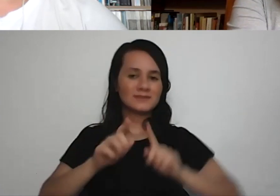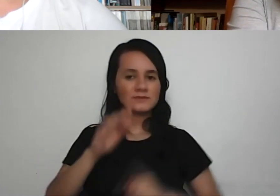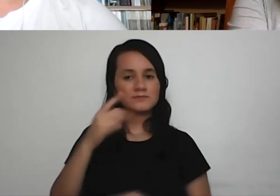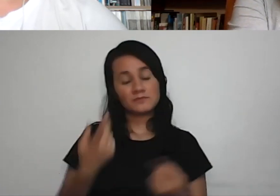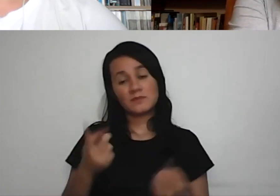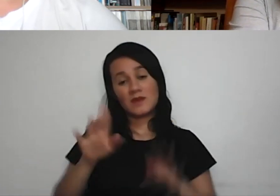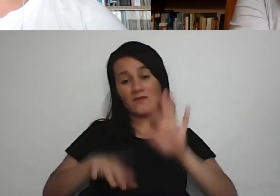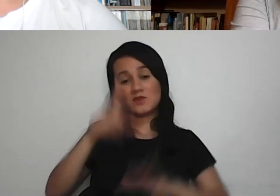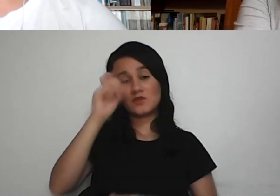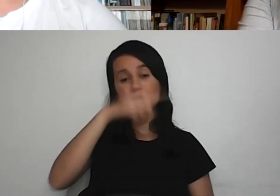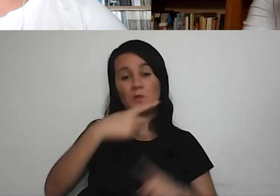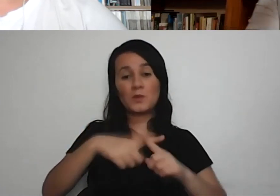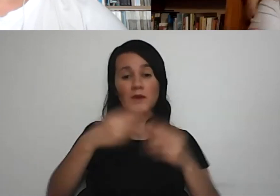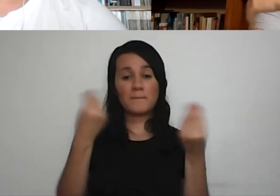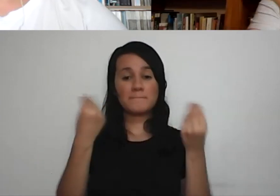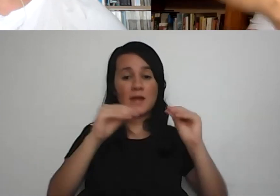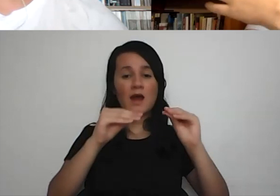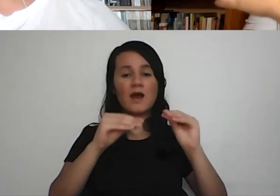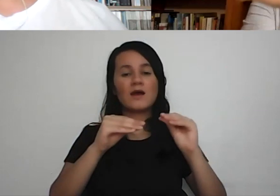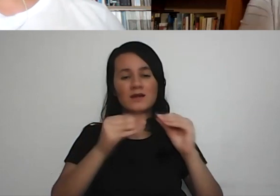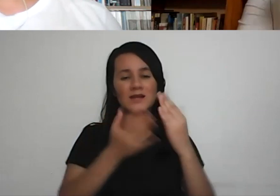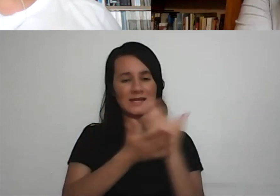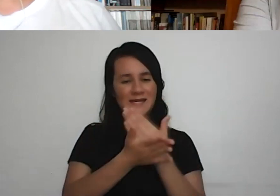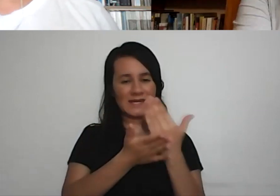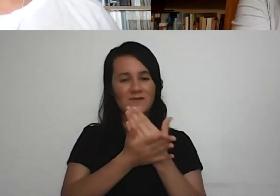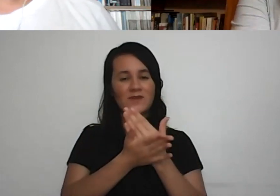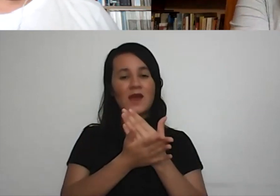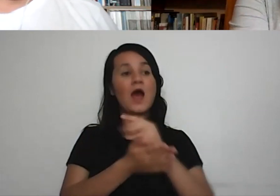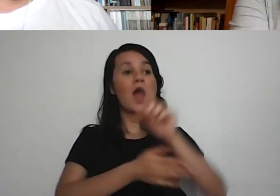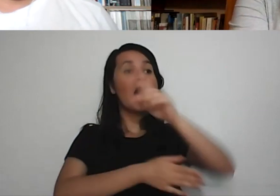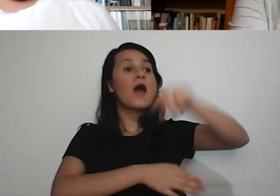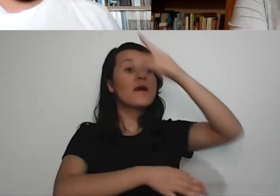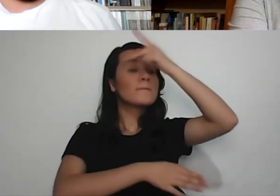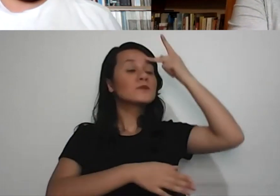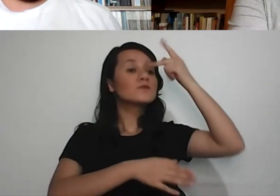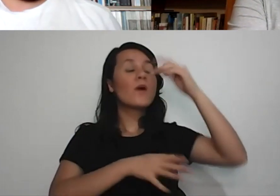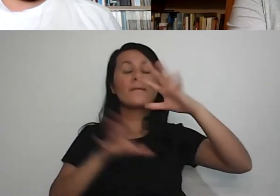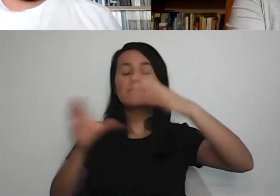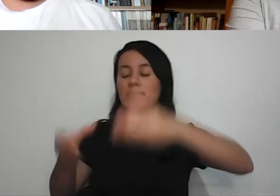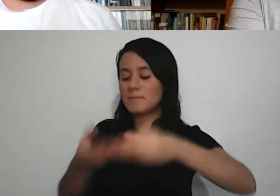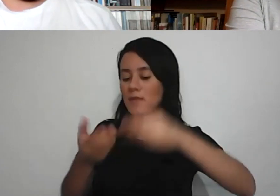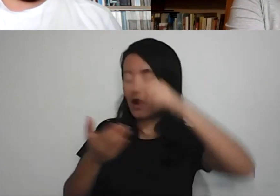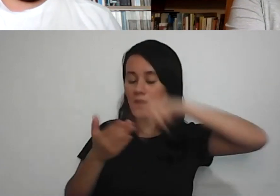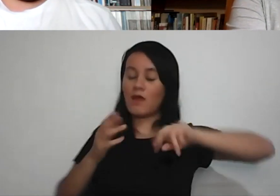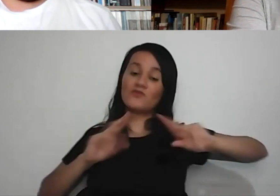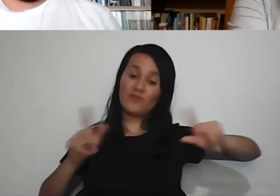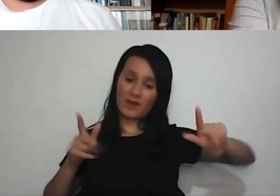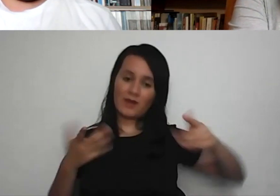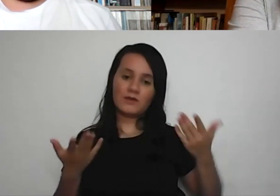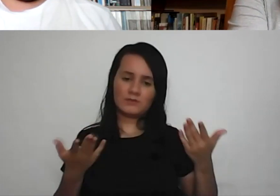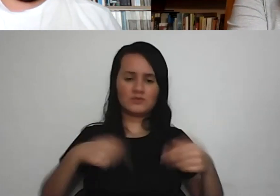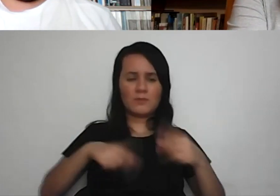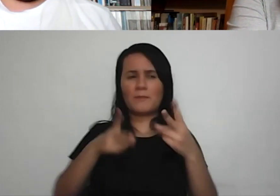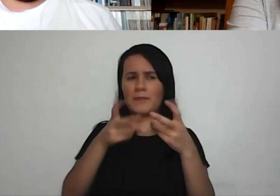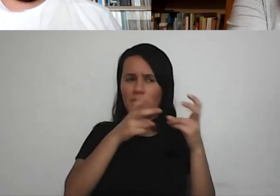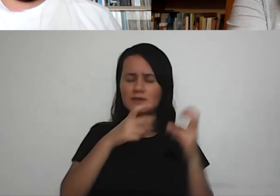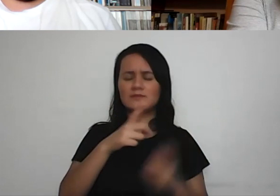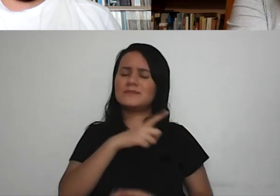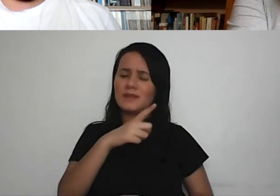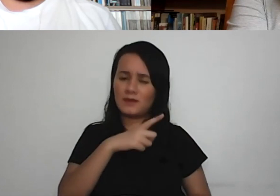porque você publicar um livro e ele chegar no leitor são coisas muito diferentes. Isso que a gente percebe, né, um pouco